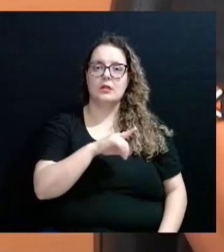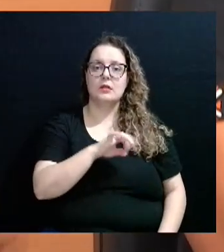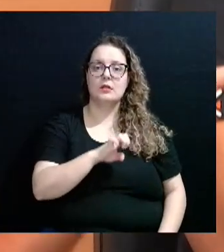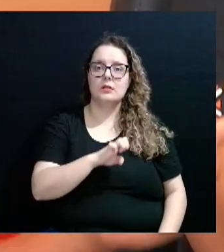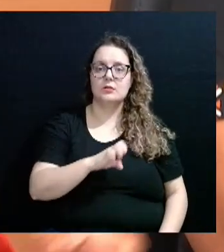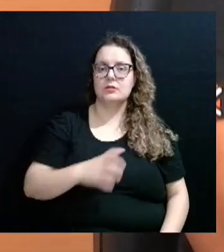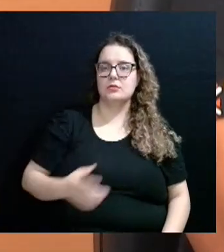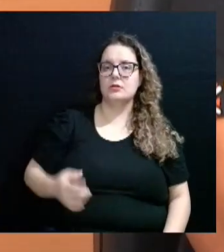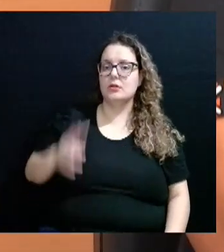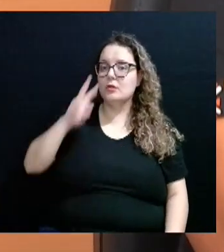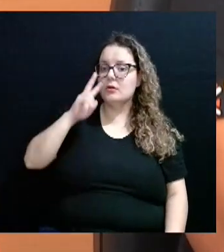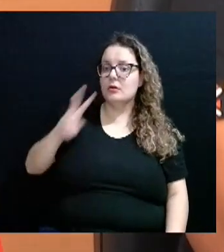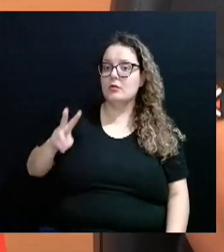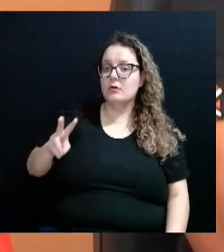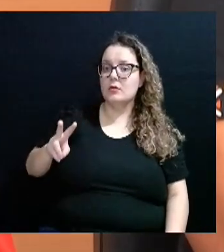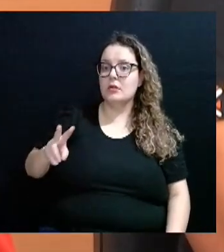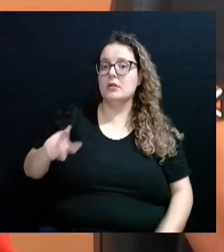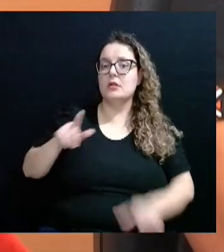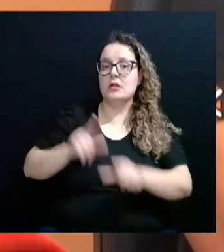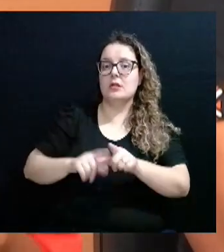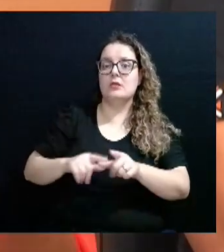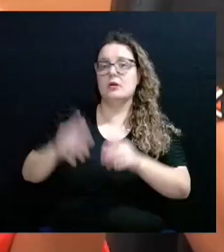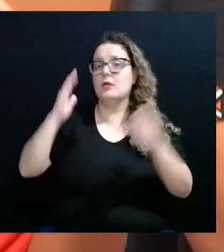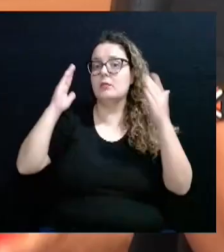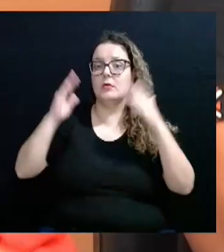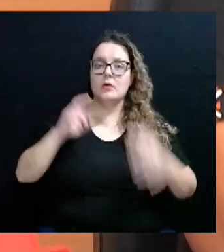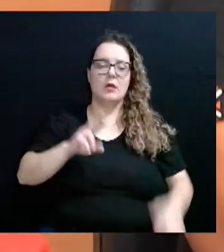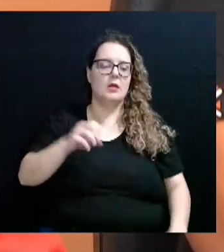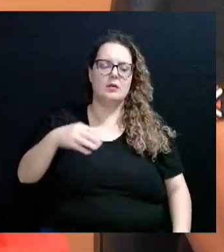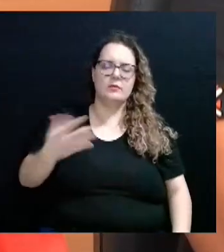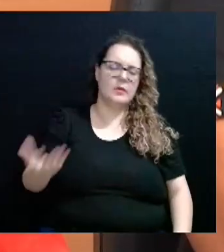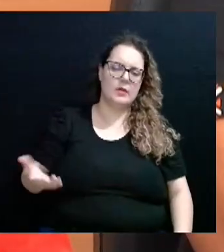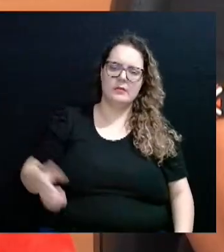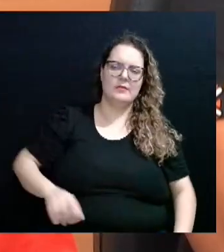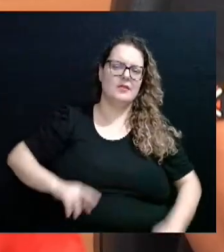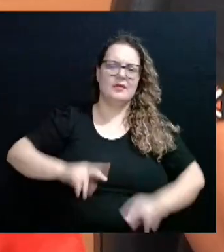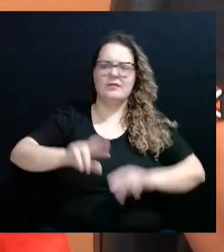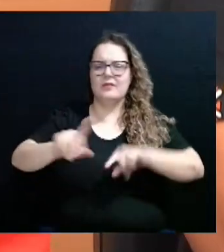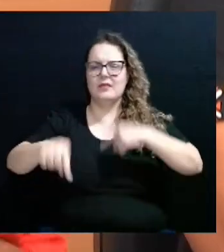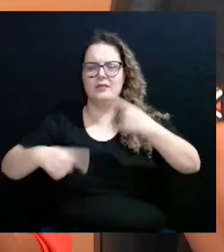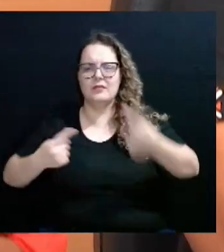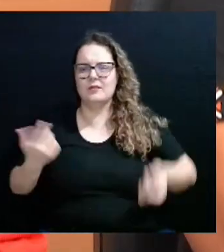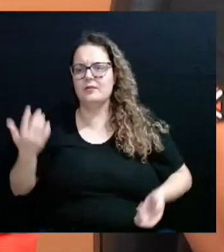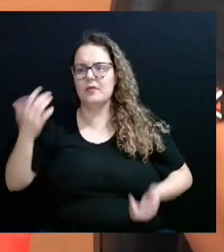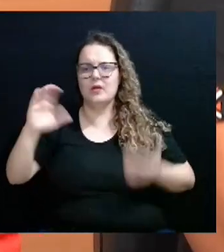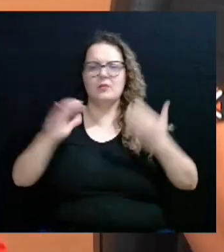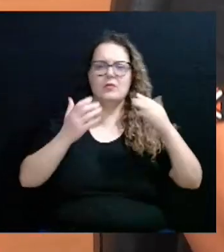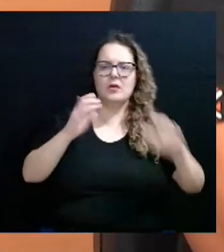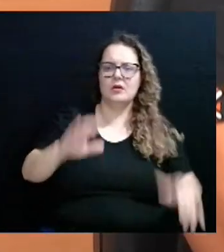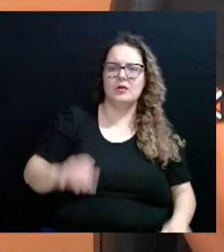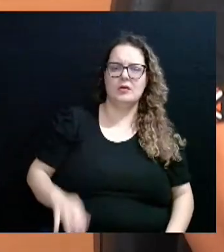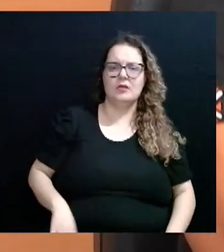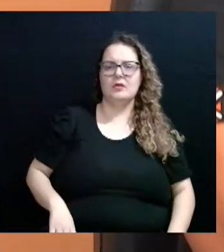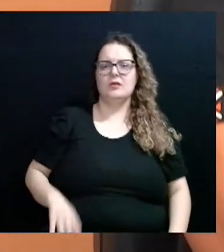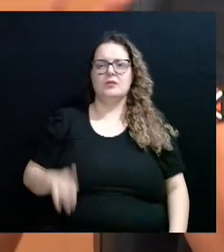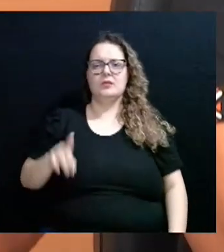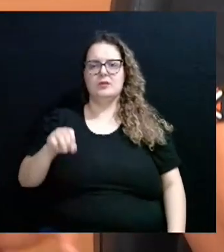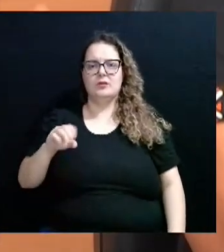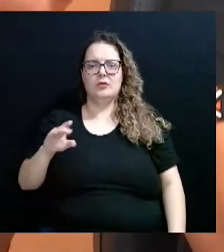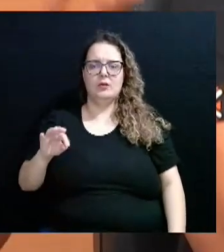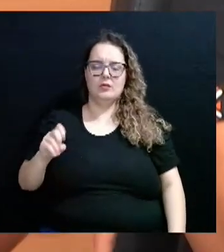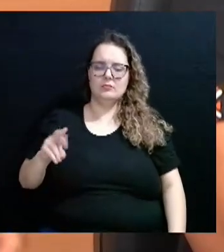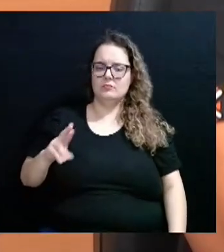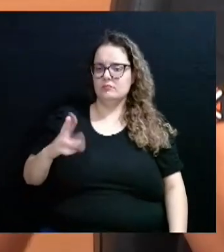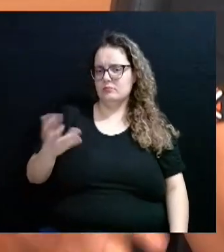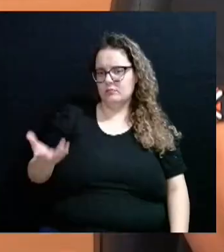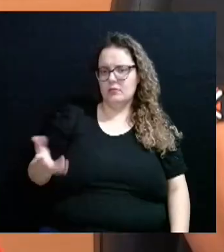Negro, do MRN. Daí depois de tantos outros, né, que foi saindo, né, desde Doctors, né, mais, né, festa e